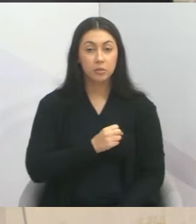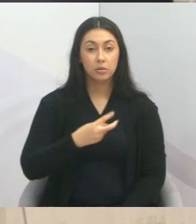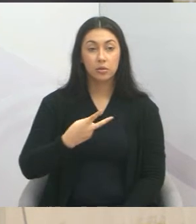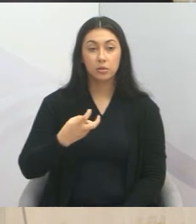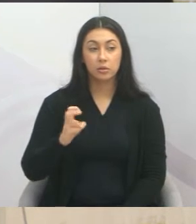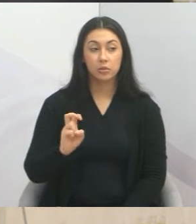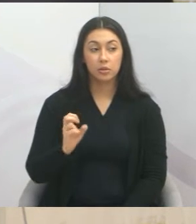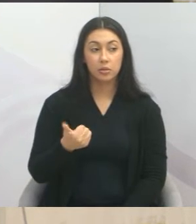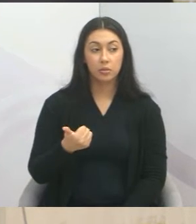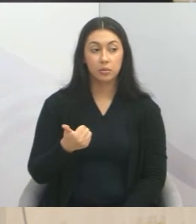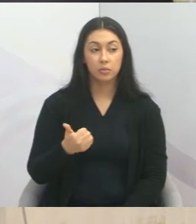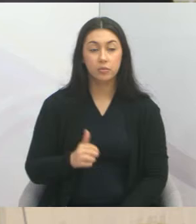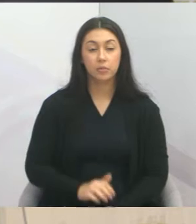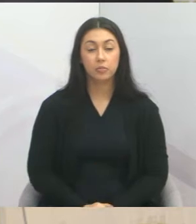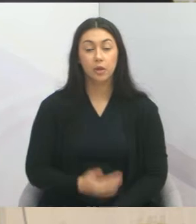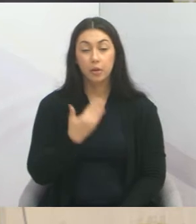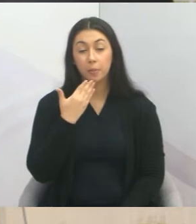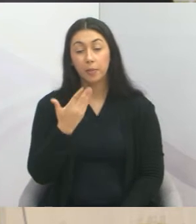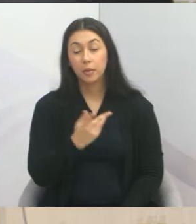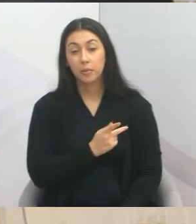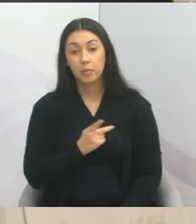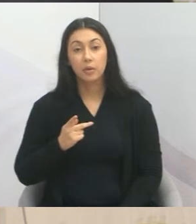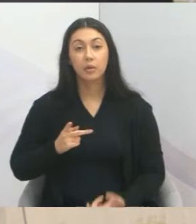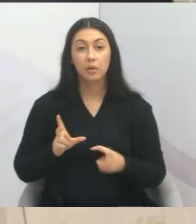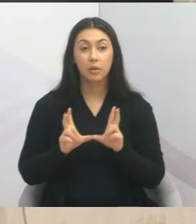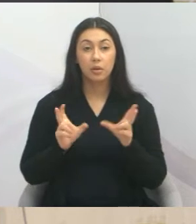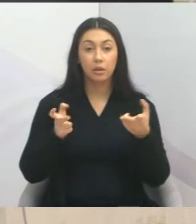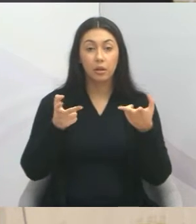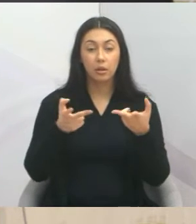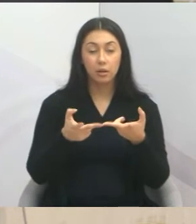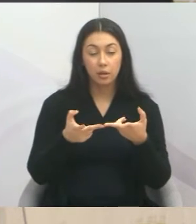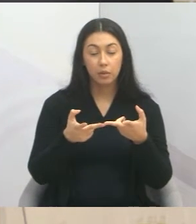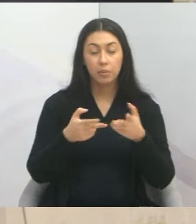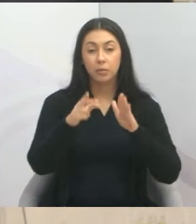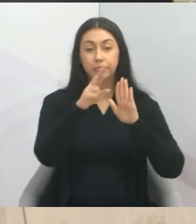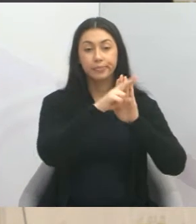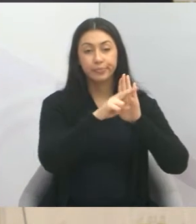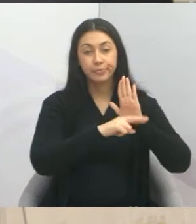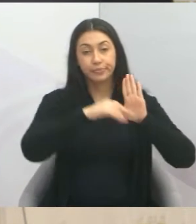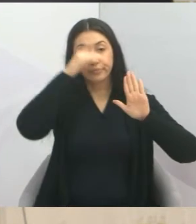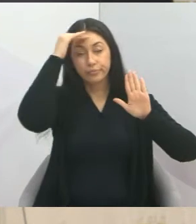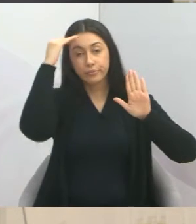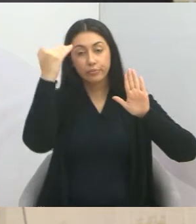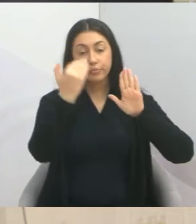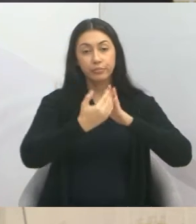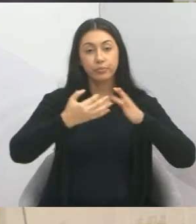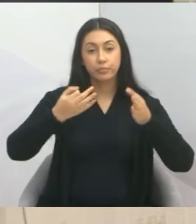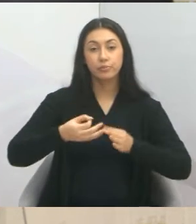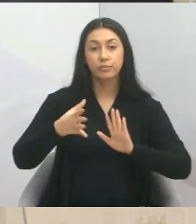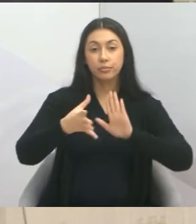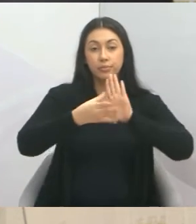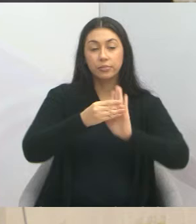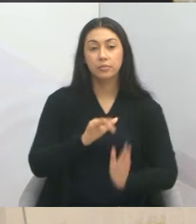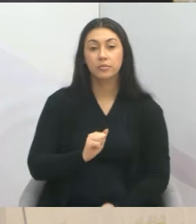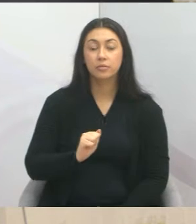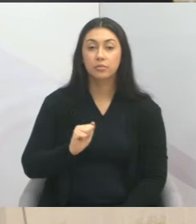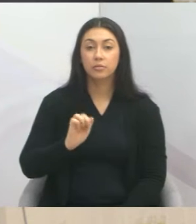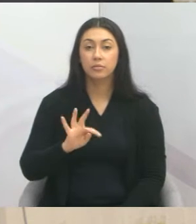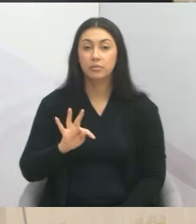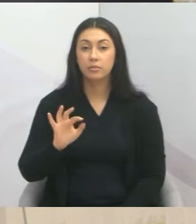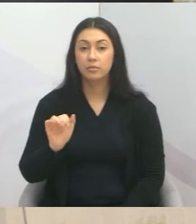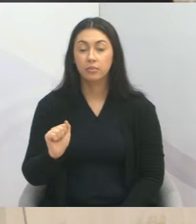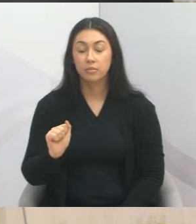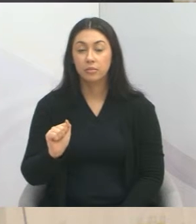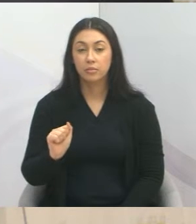251 2021 requeremos excelentes e representa essa casa cumpridas as formalidades regimentais que consta na ata dos trabalhos da